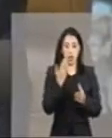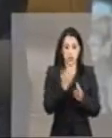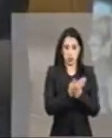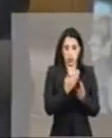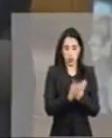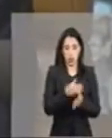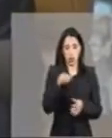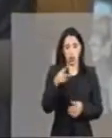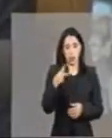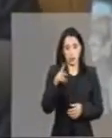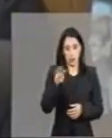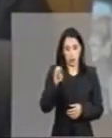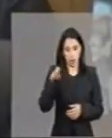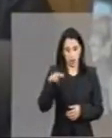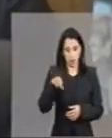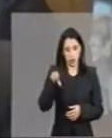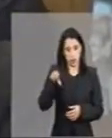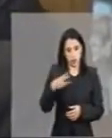937.